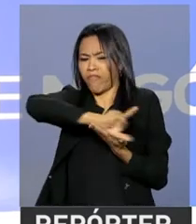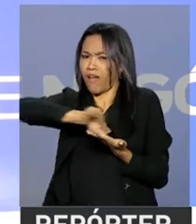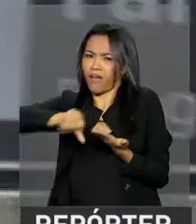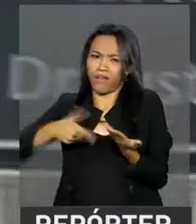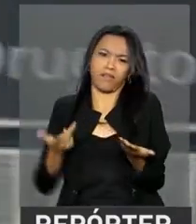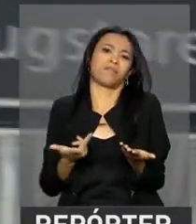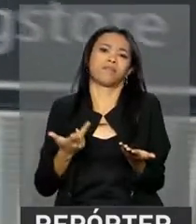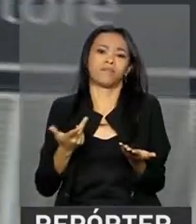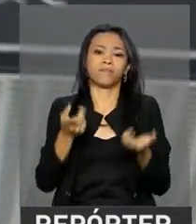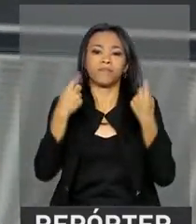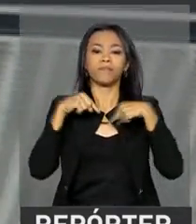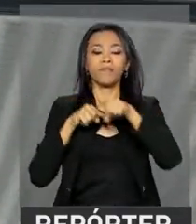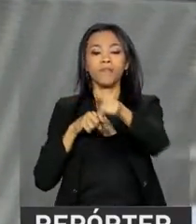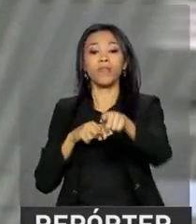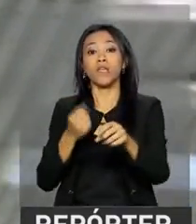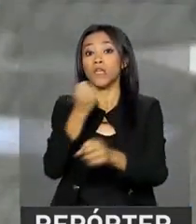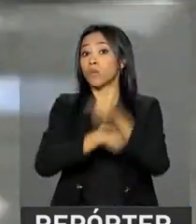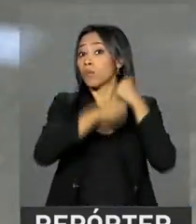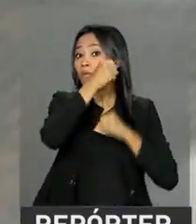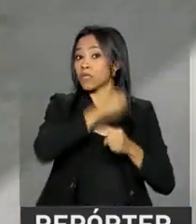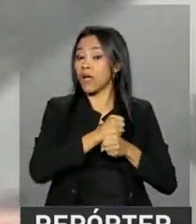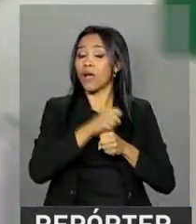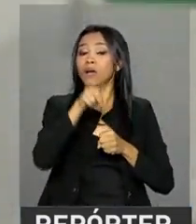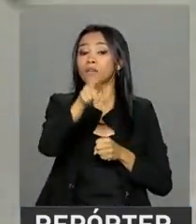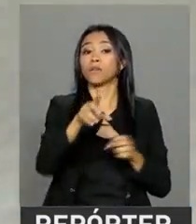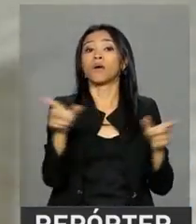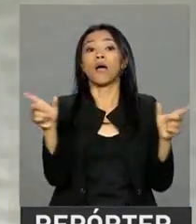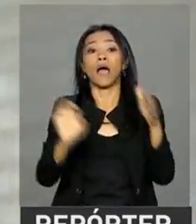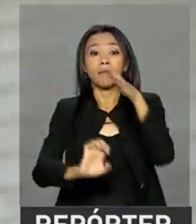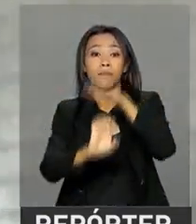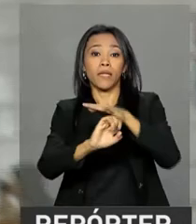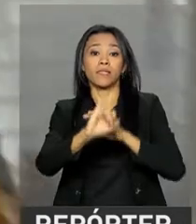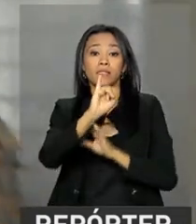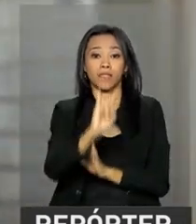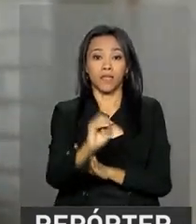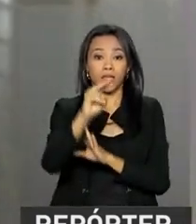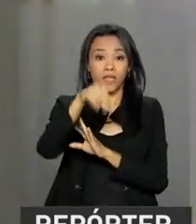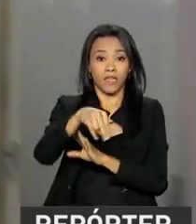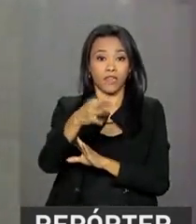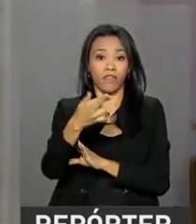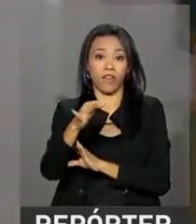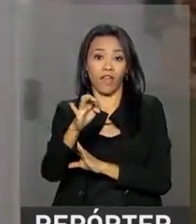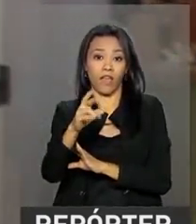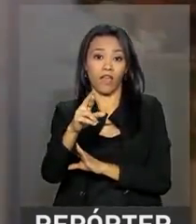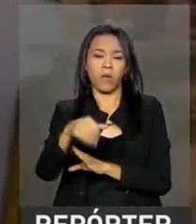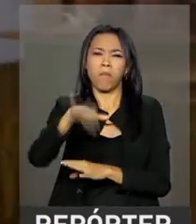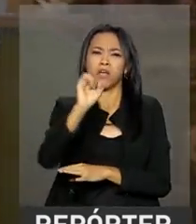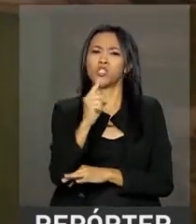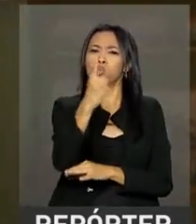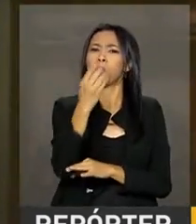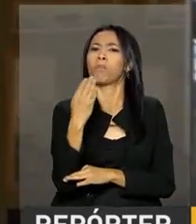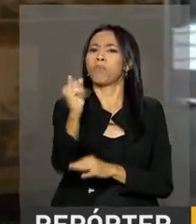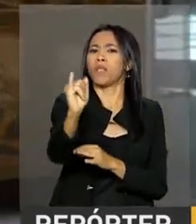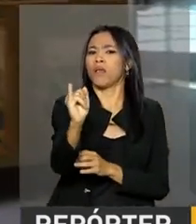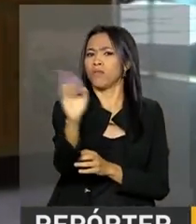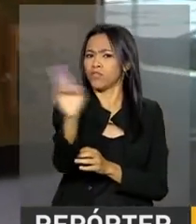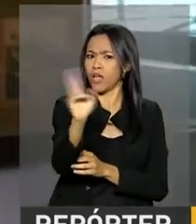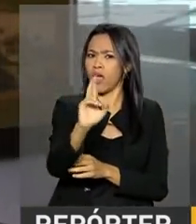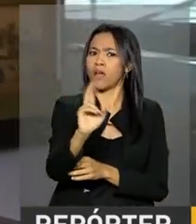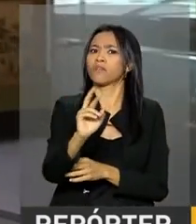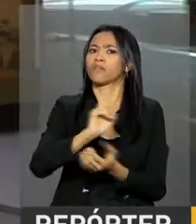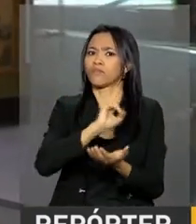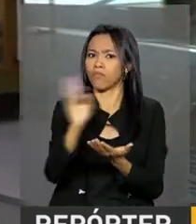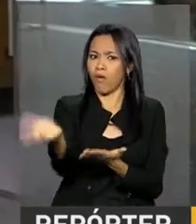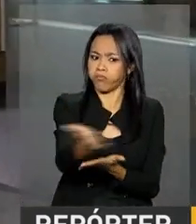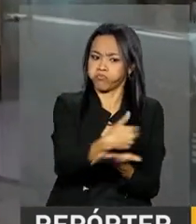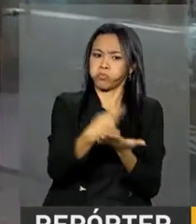objetos no ano passado a infraero arrecadou mais de 1 milhão de reais com a oferta de produtos e serviços estou aqui no